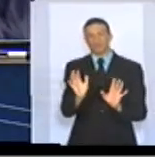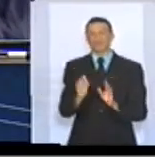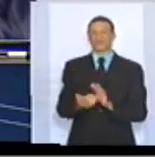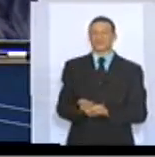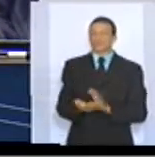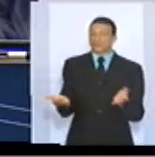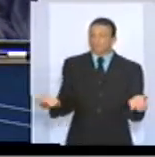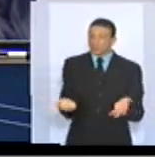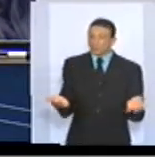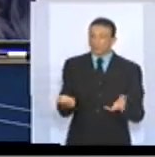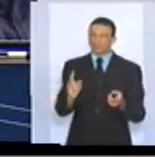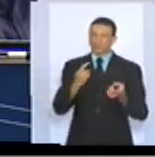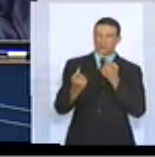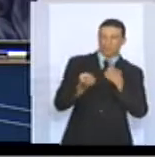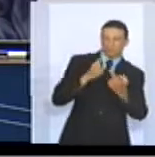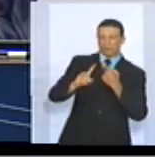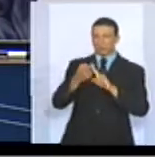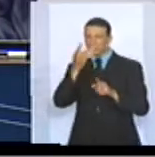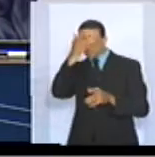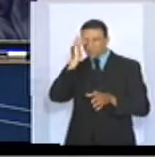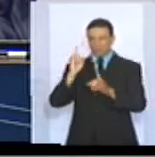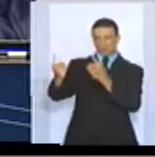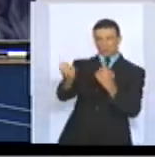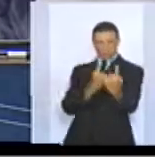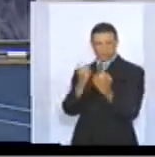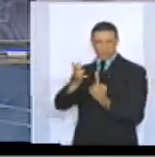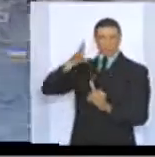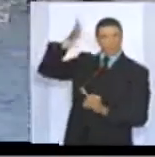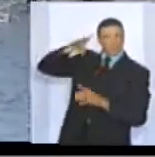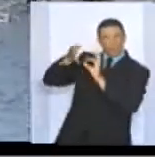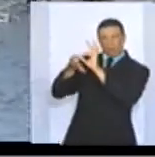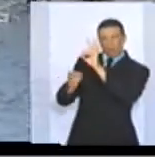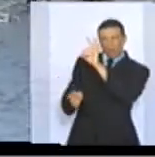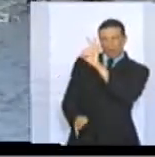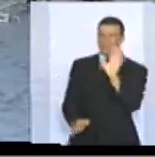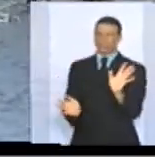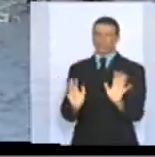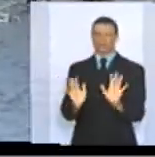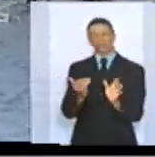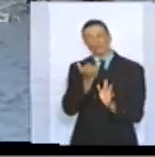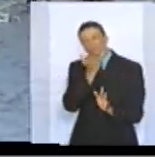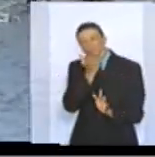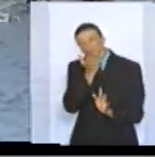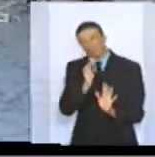temos muitas autoridades para ouvirmos e colhermos essas informações.